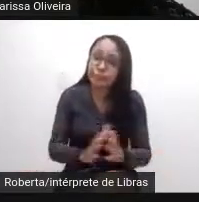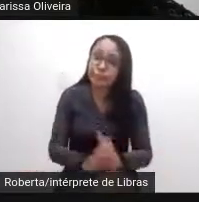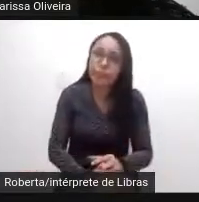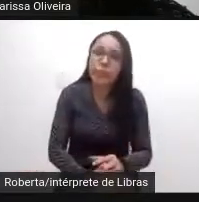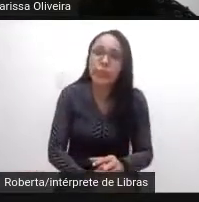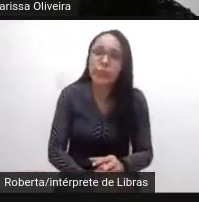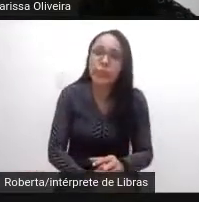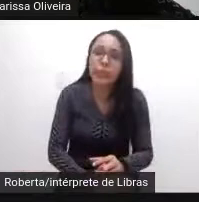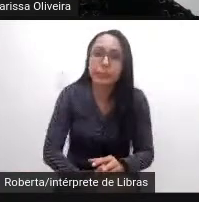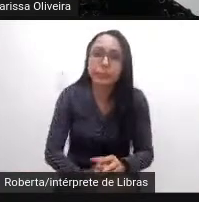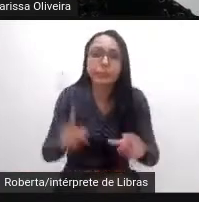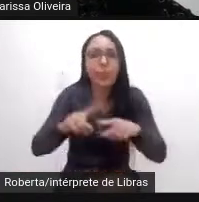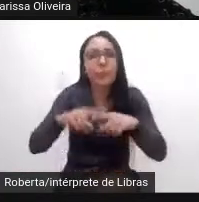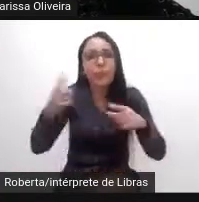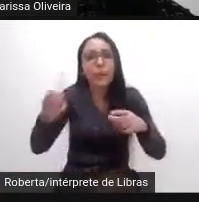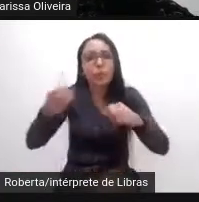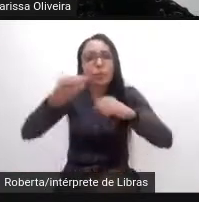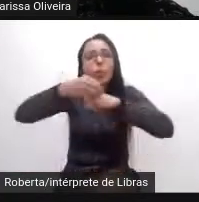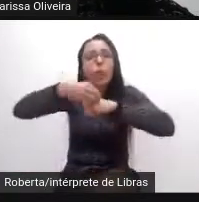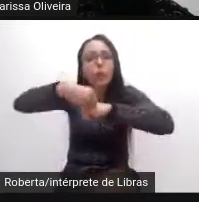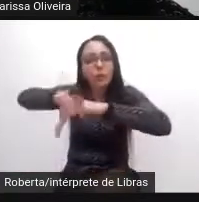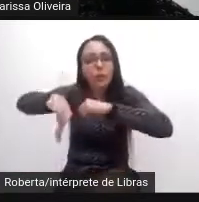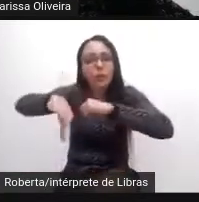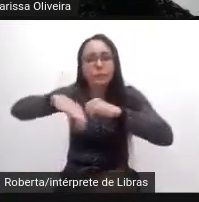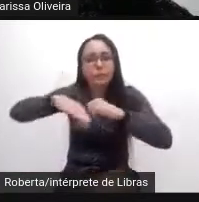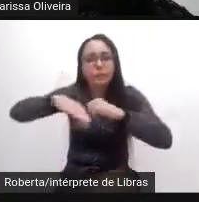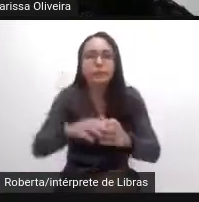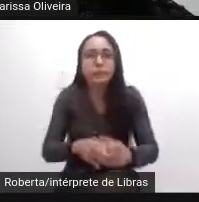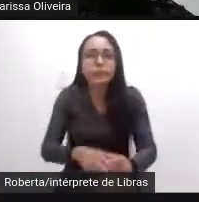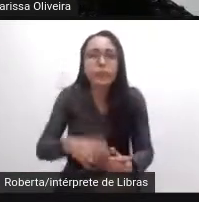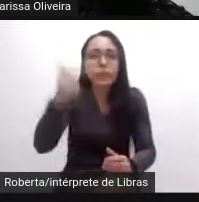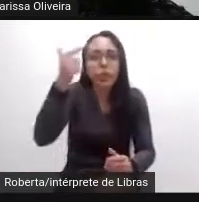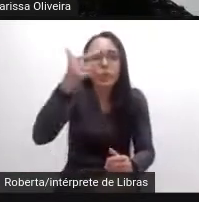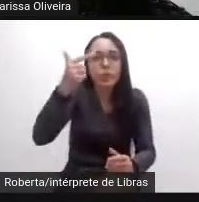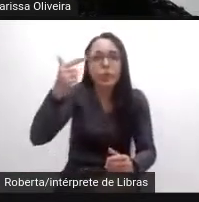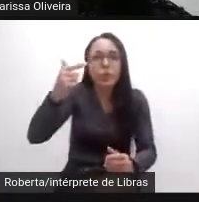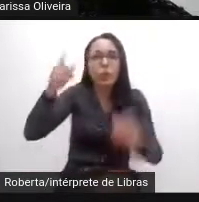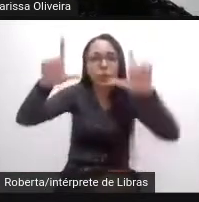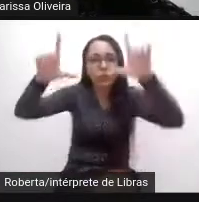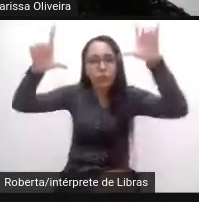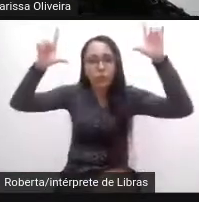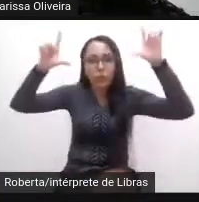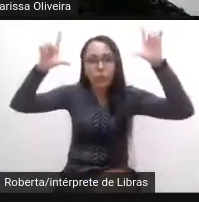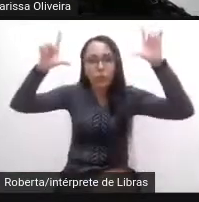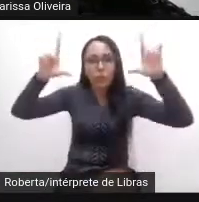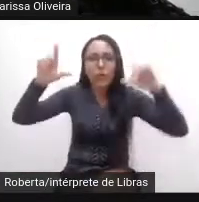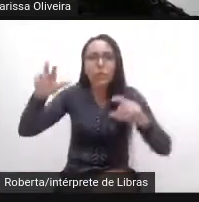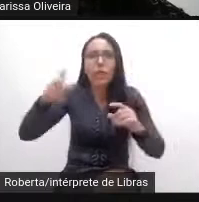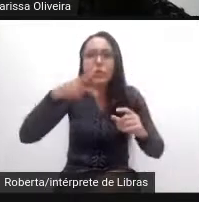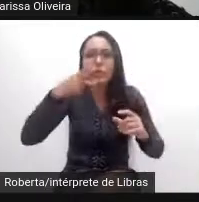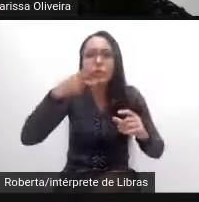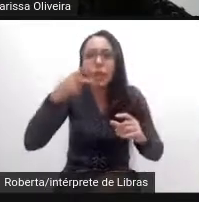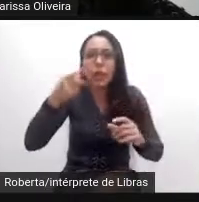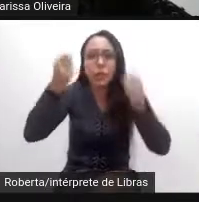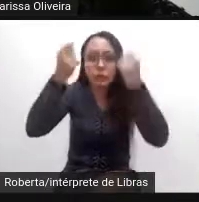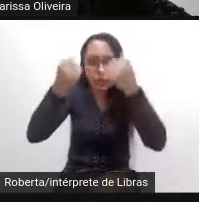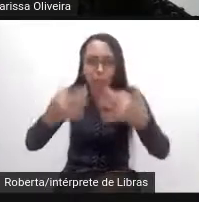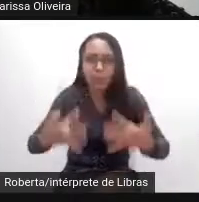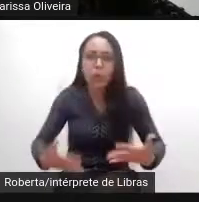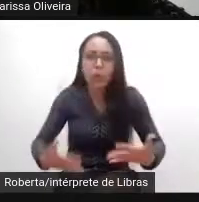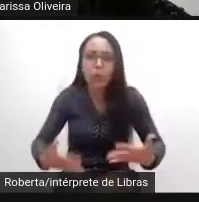Mais uma dica. A gente já vou para essa segunda figura, só para falar para vocês que a gente já disse muito sobre isso, que